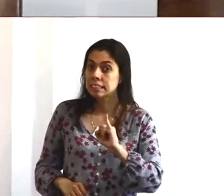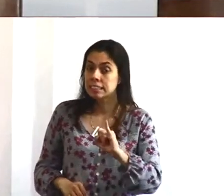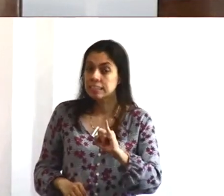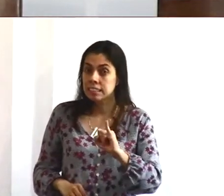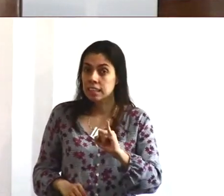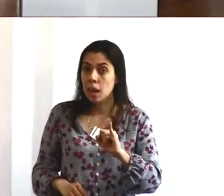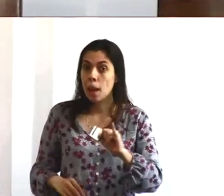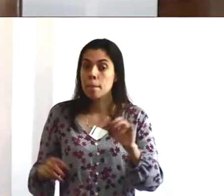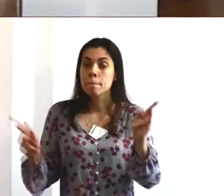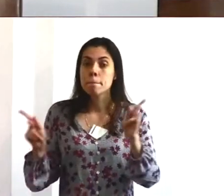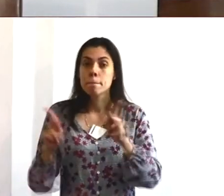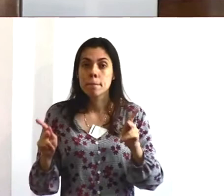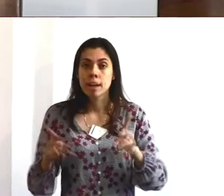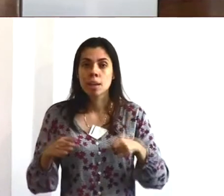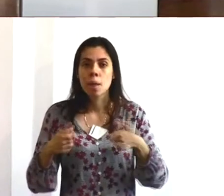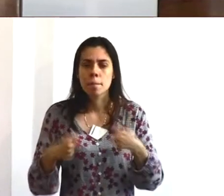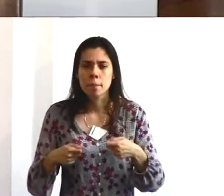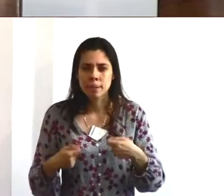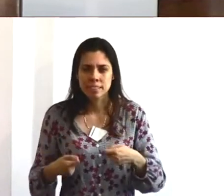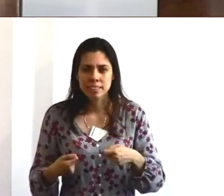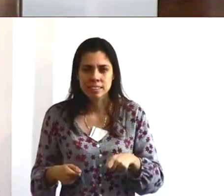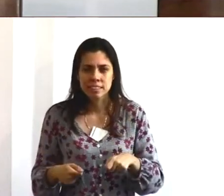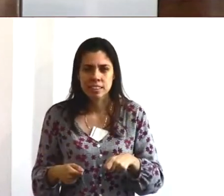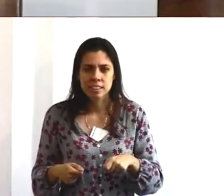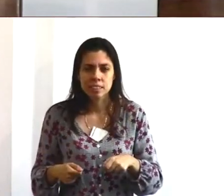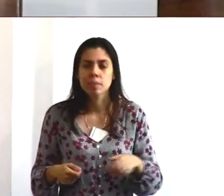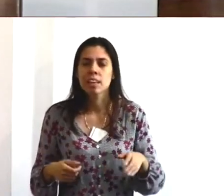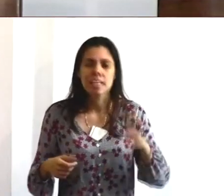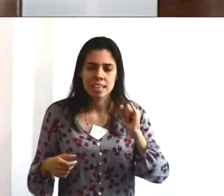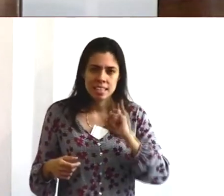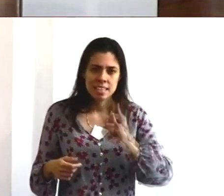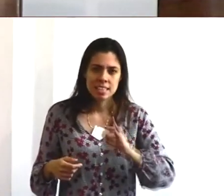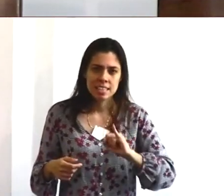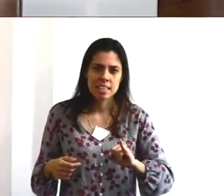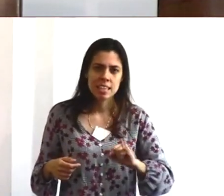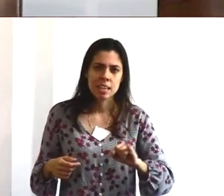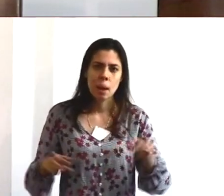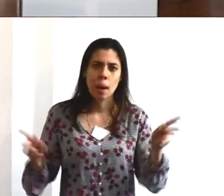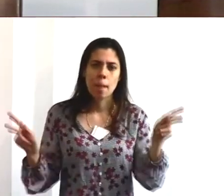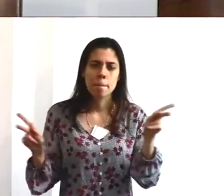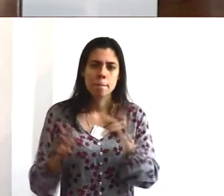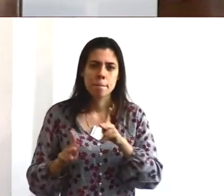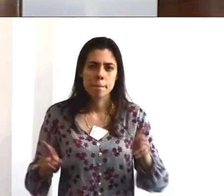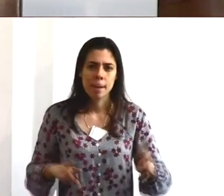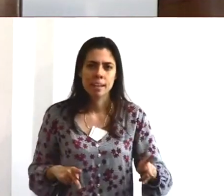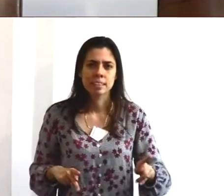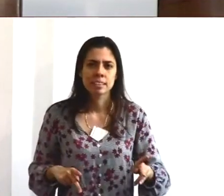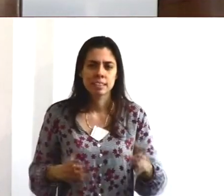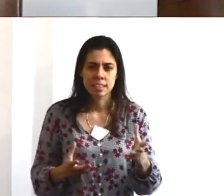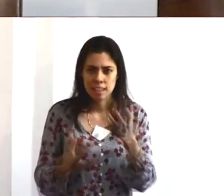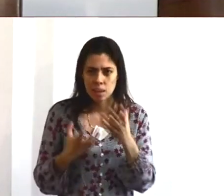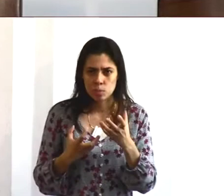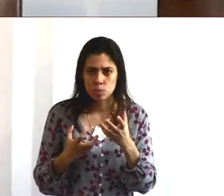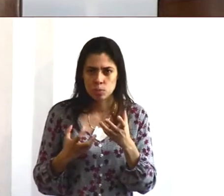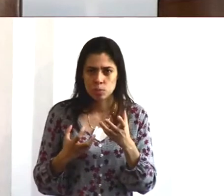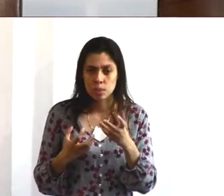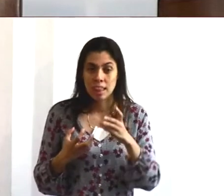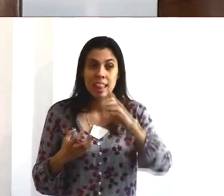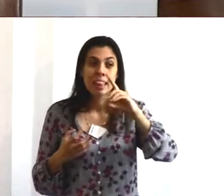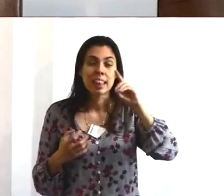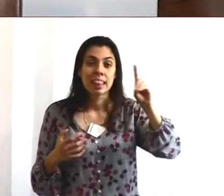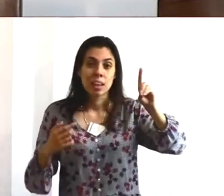E é isso que Deus fez. Os inimigos se levantaram para guerrear contra o seu povo, Deus foi lá e cessou aquela guerra e trouxe